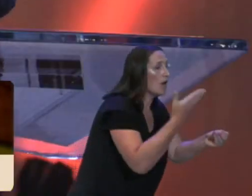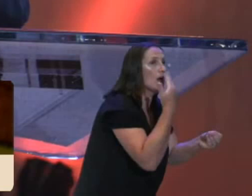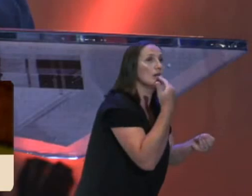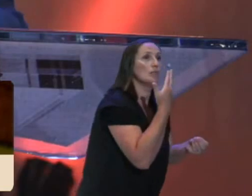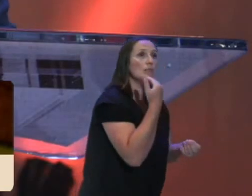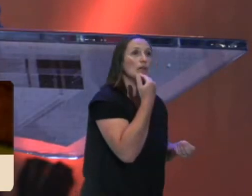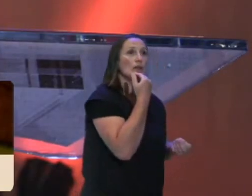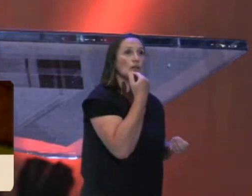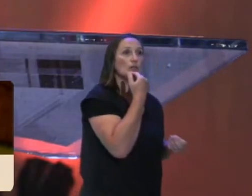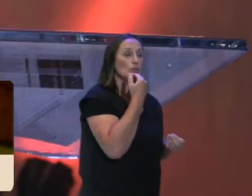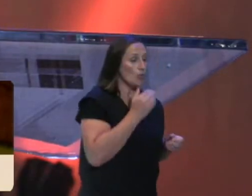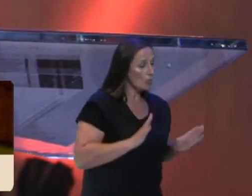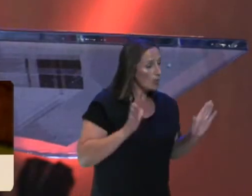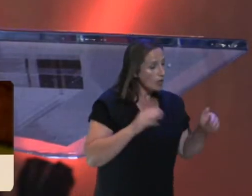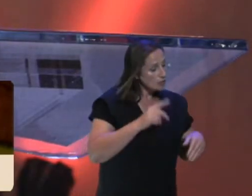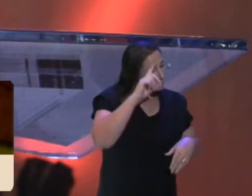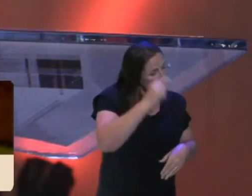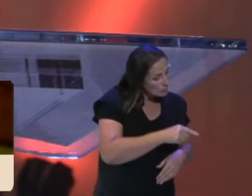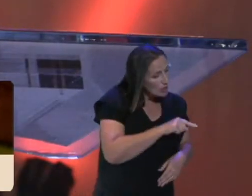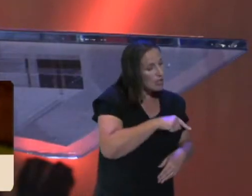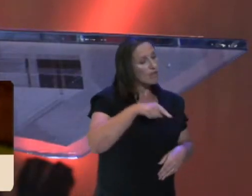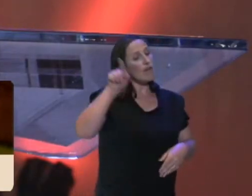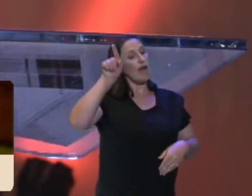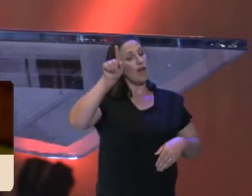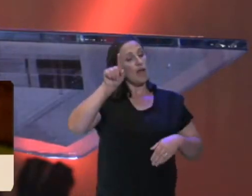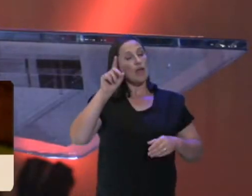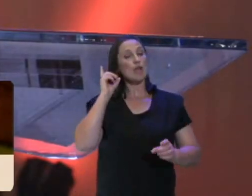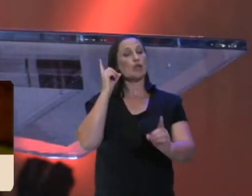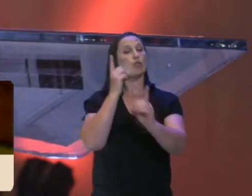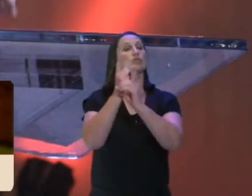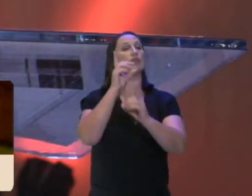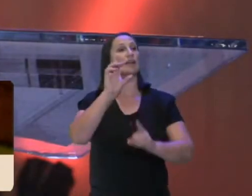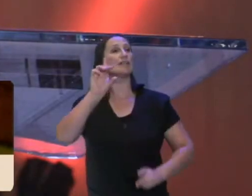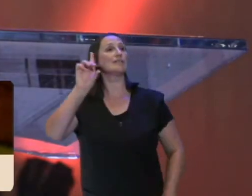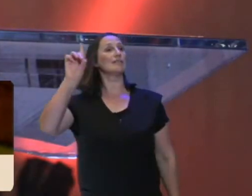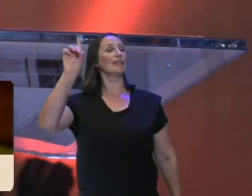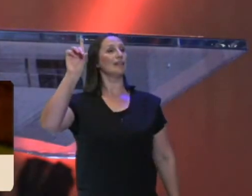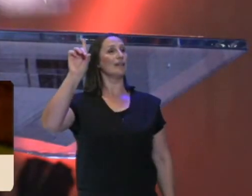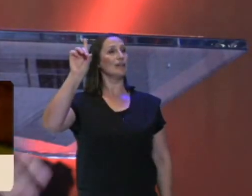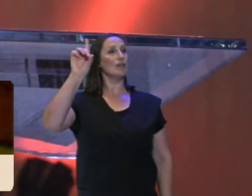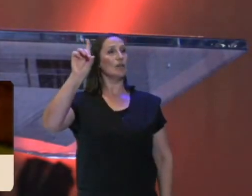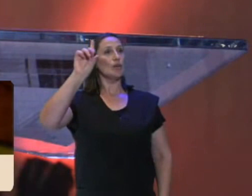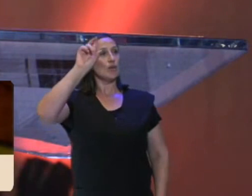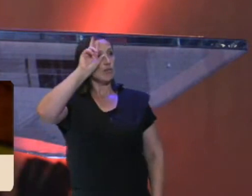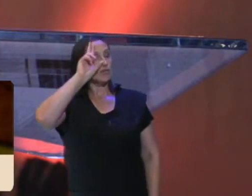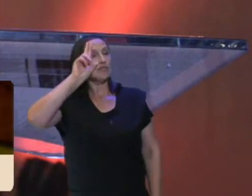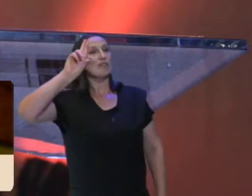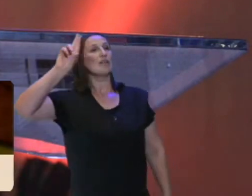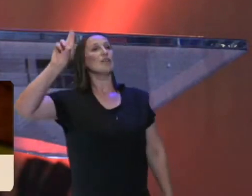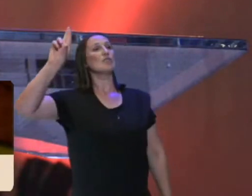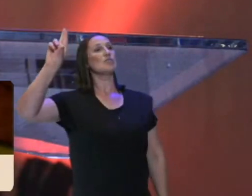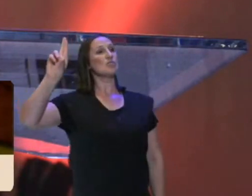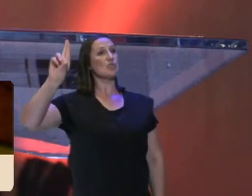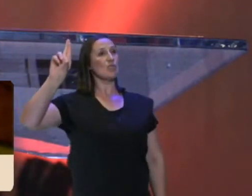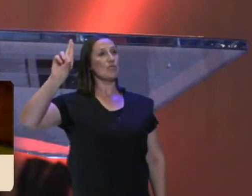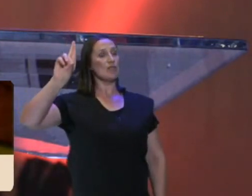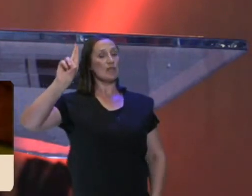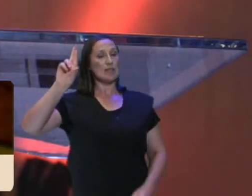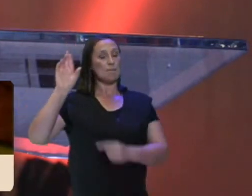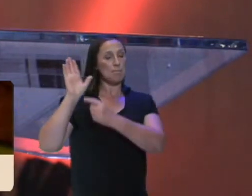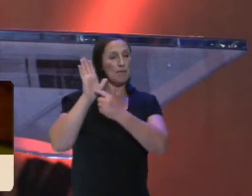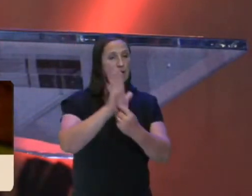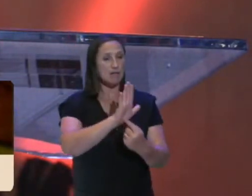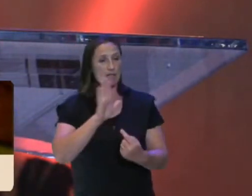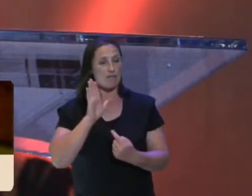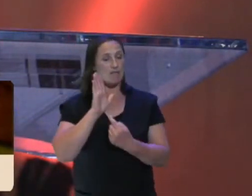encontrar Deus no Monte Sinai. Ele vai até aquele lugar, o Senhor se manifesta de muitas maneiras, mas